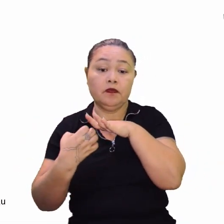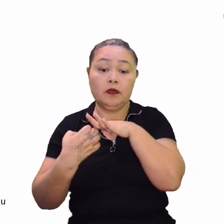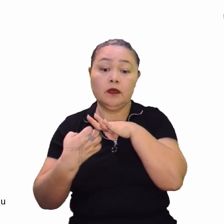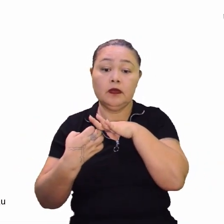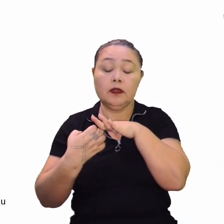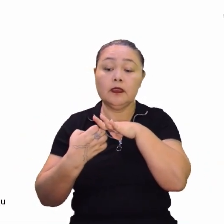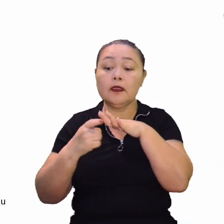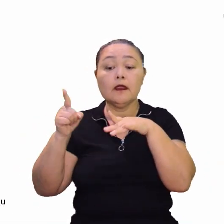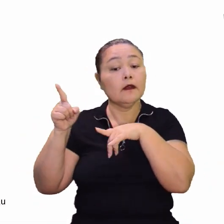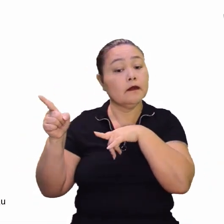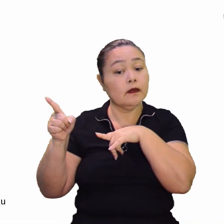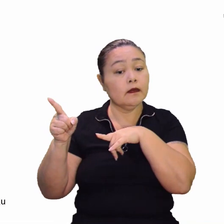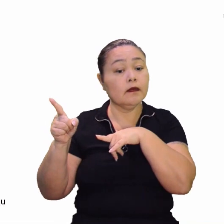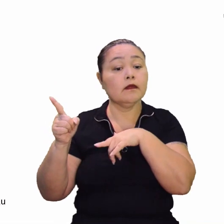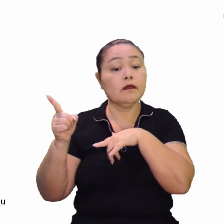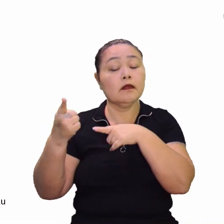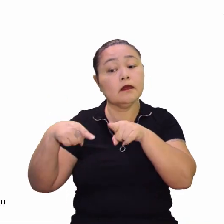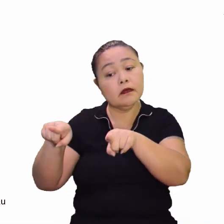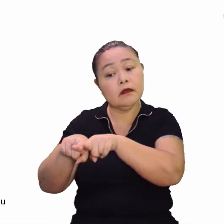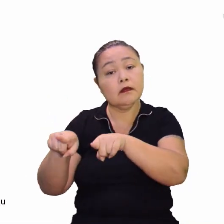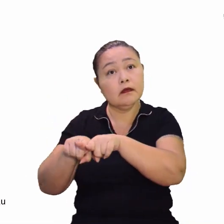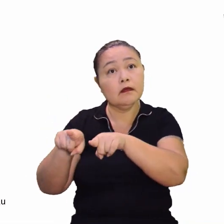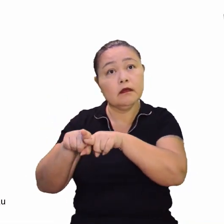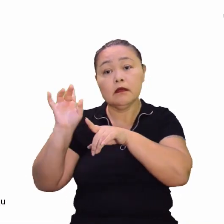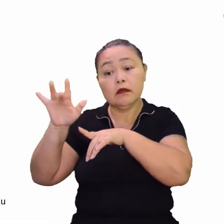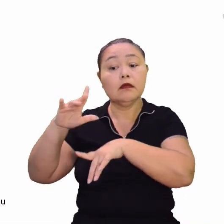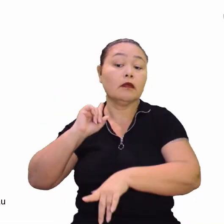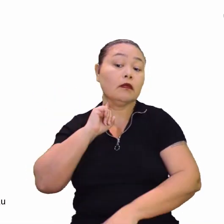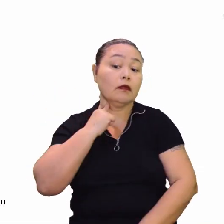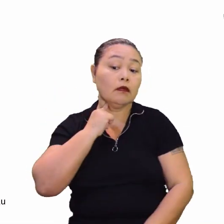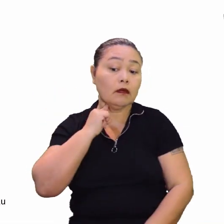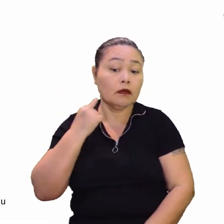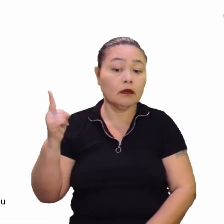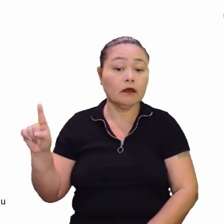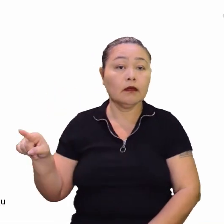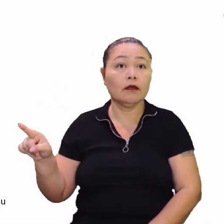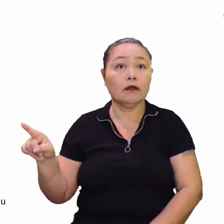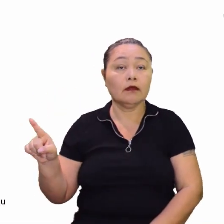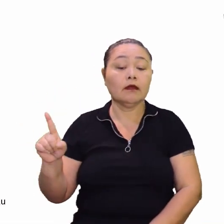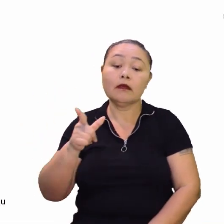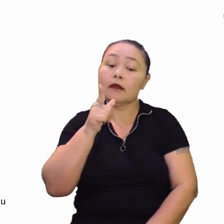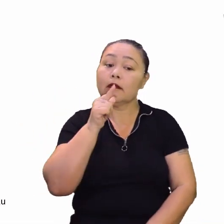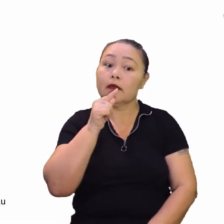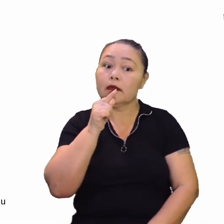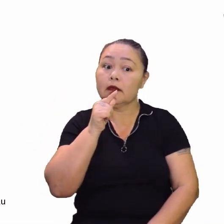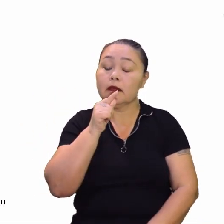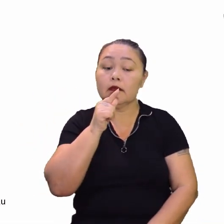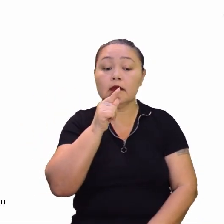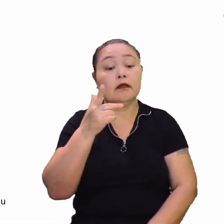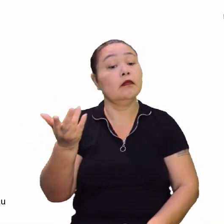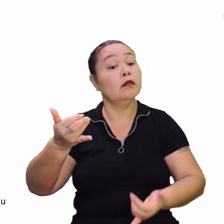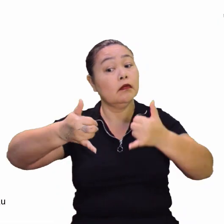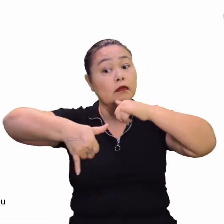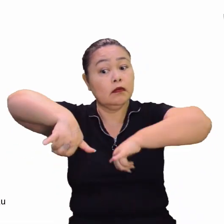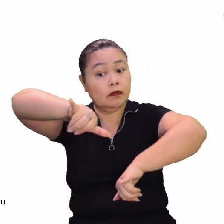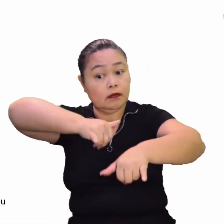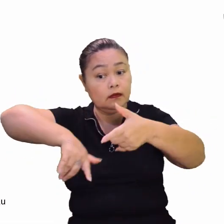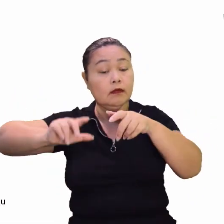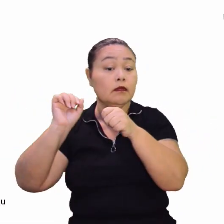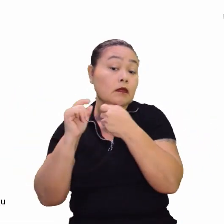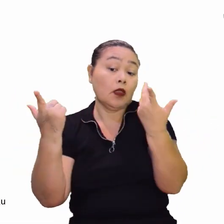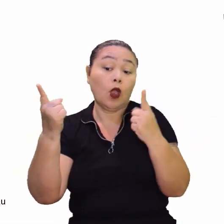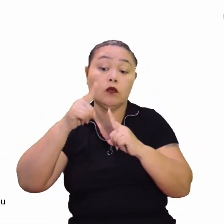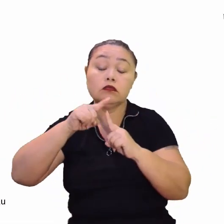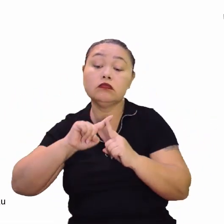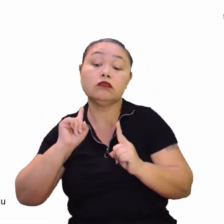nesse critério físico, também contamina, né, professor João? A questão aí da água química, também